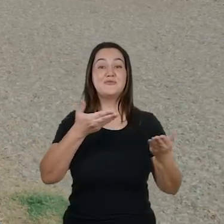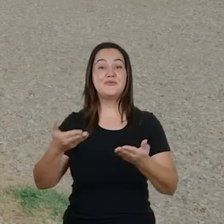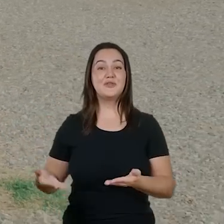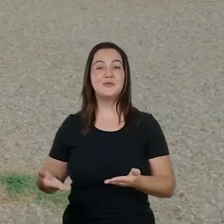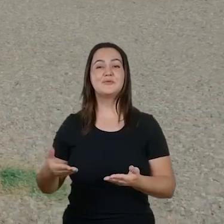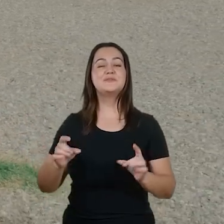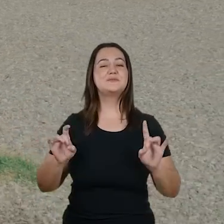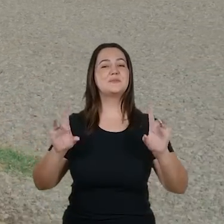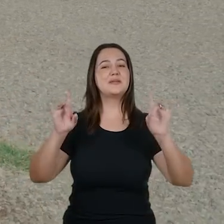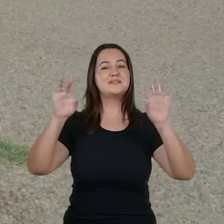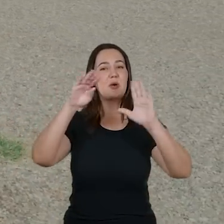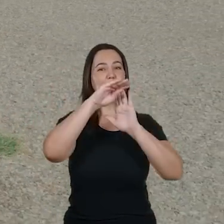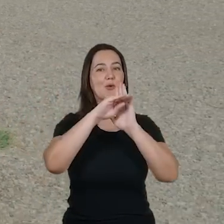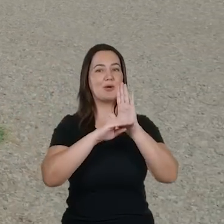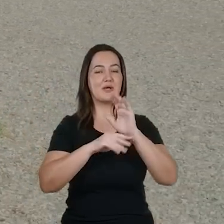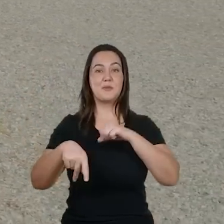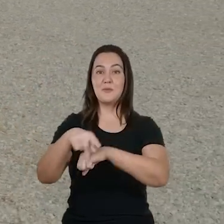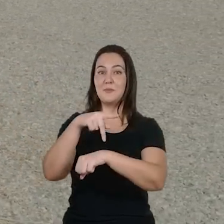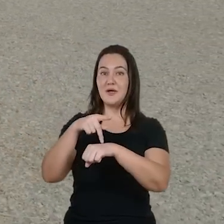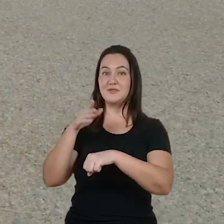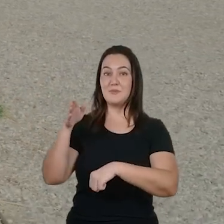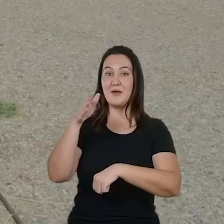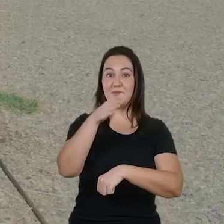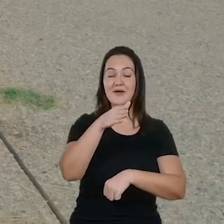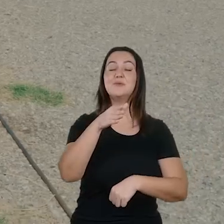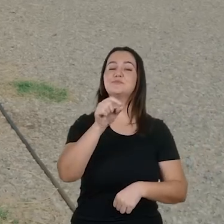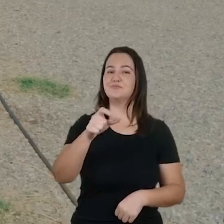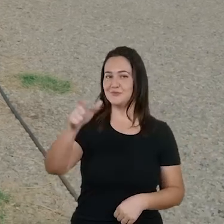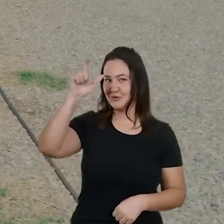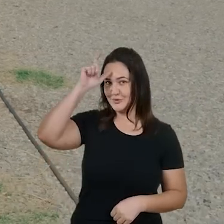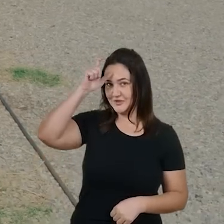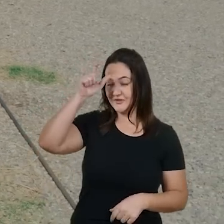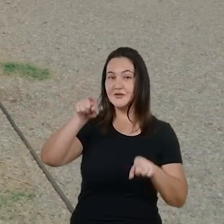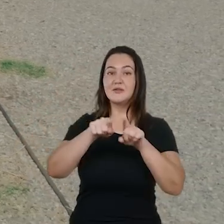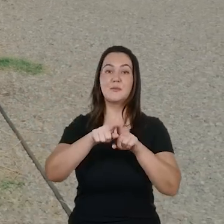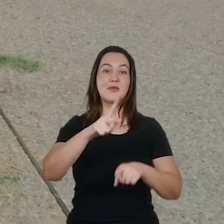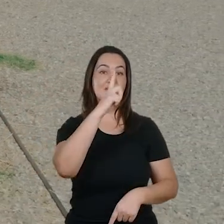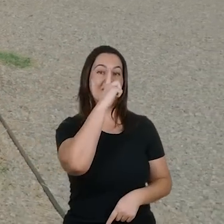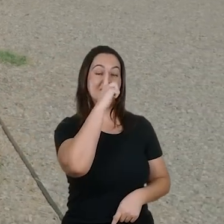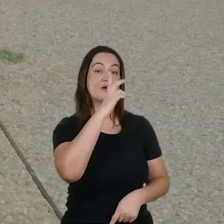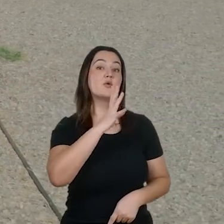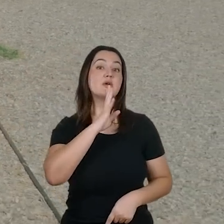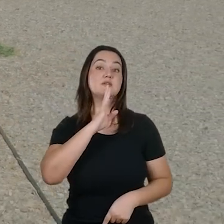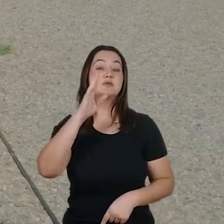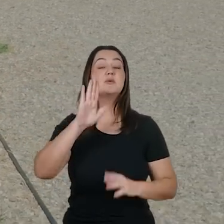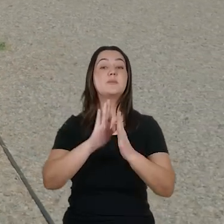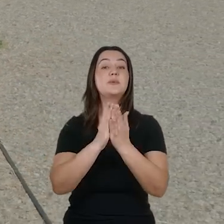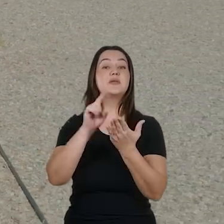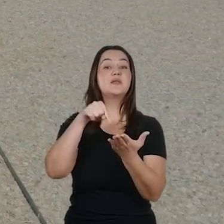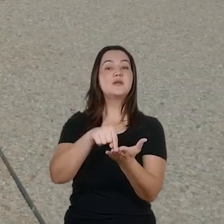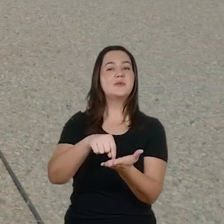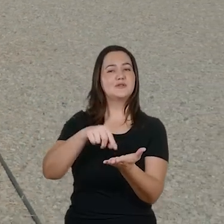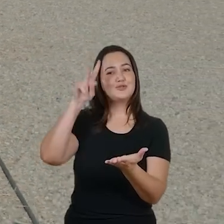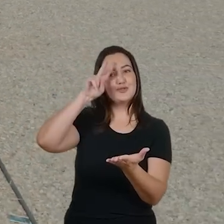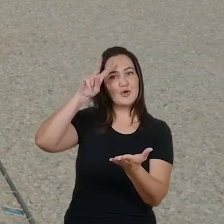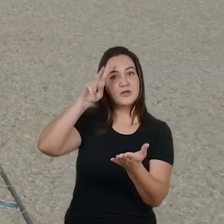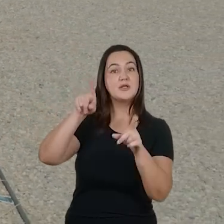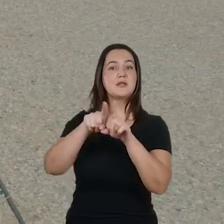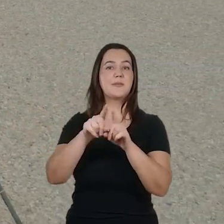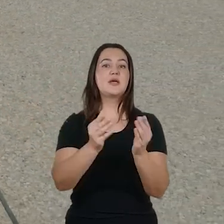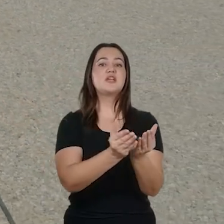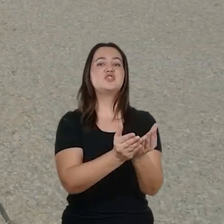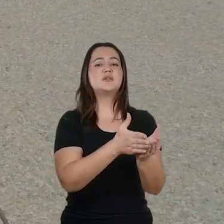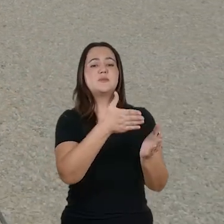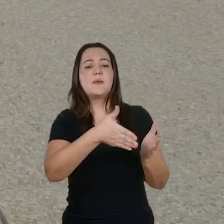Bem-vindos a mais um especial pela Turquia e Grécia, conhecendo a história da Bíblia Sagrada, a história do cristianismo. Hoje eu vou trazer